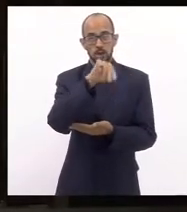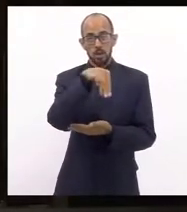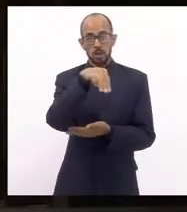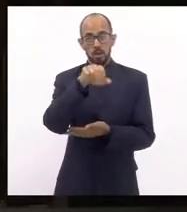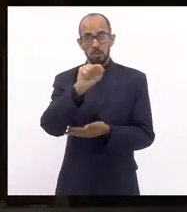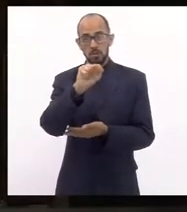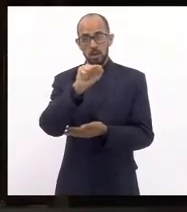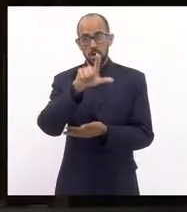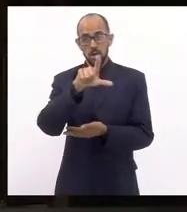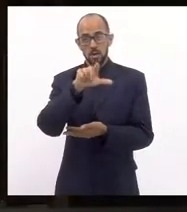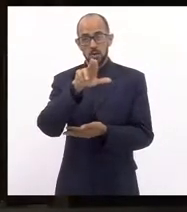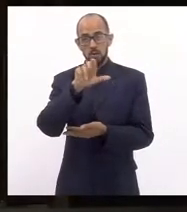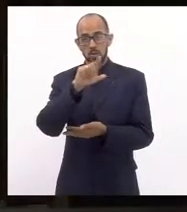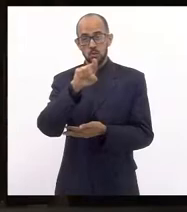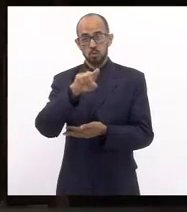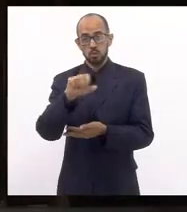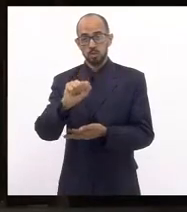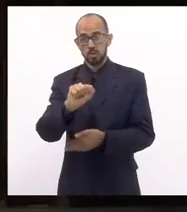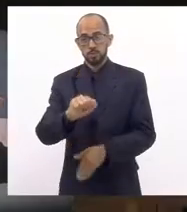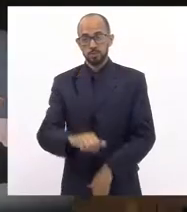Jesus Peixoto.